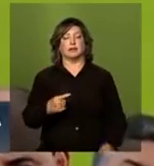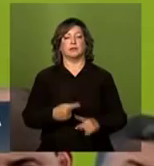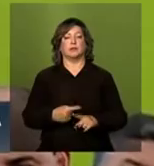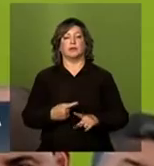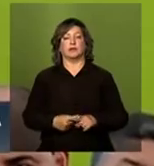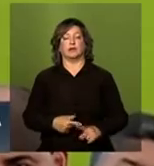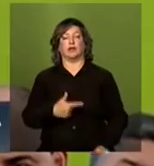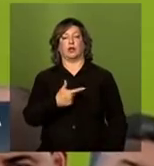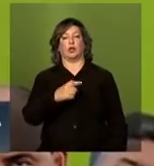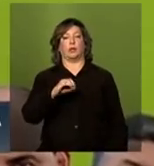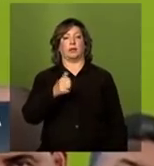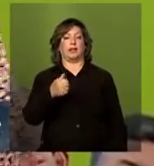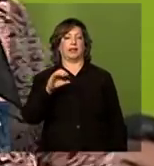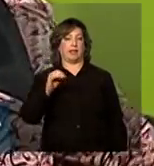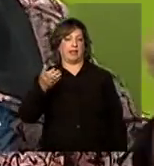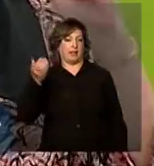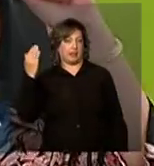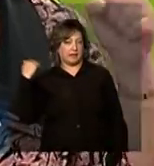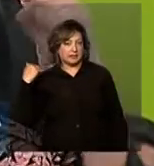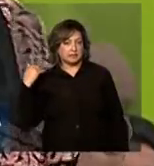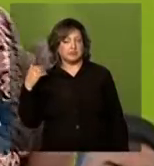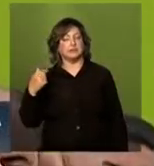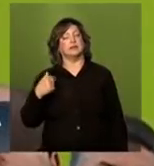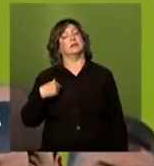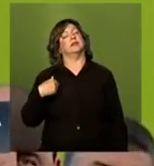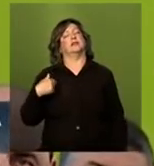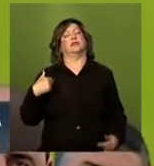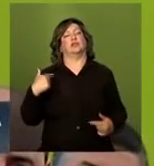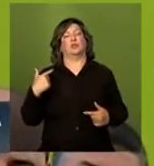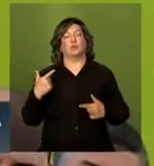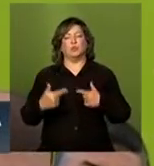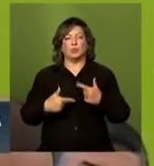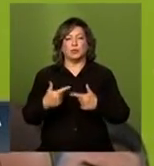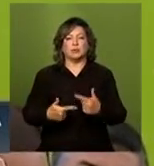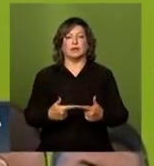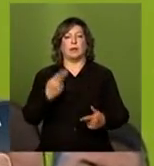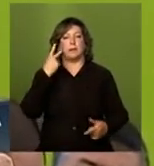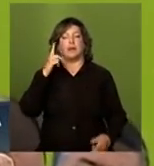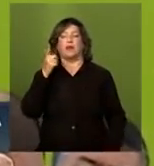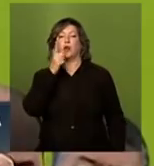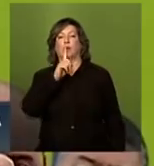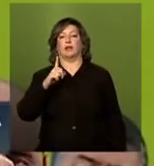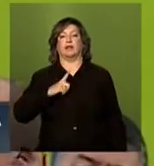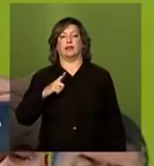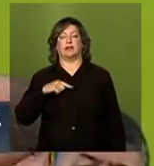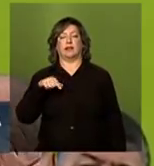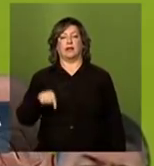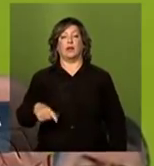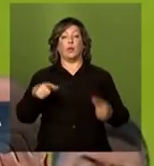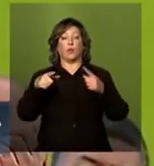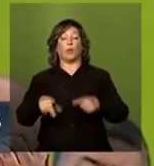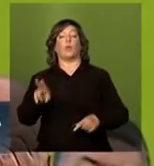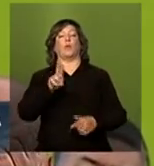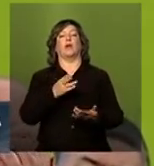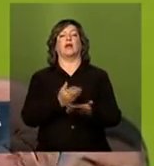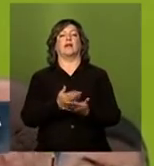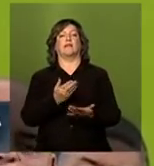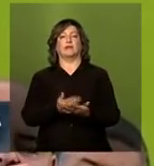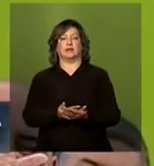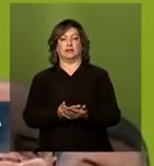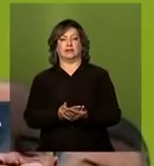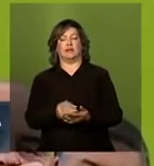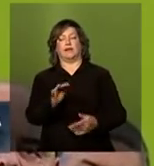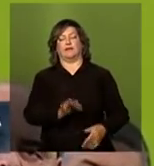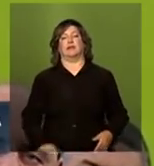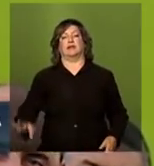em 2010 lutando para ter aqui um campus da Universidade Federal de Juiz